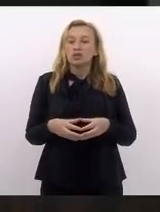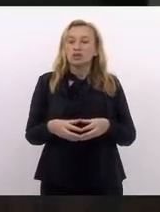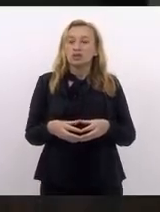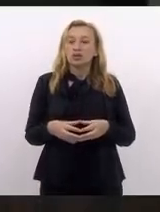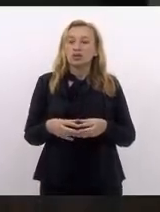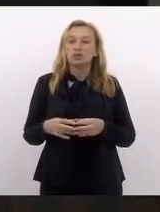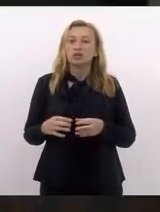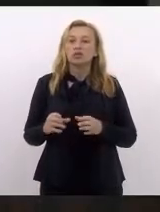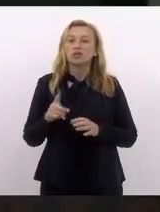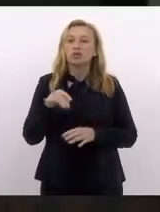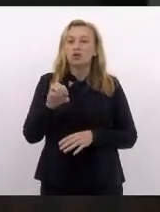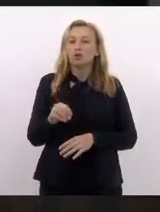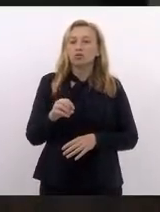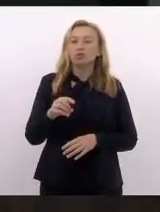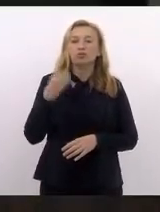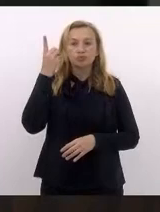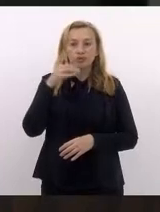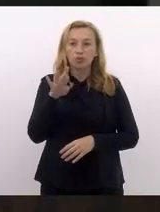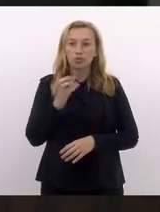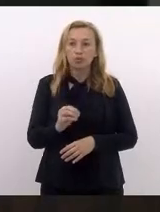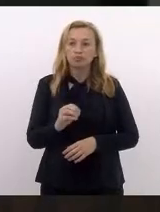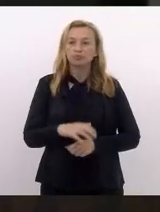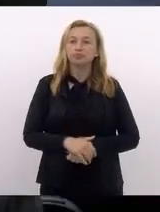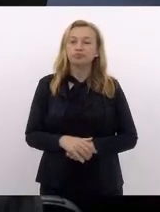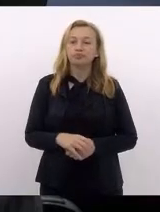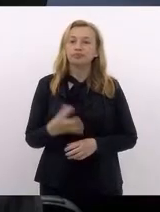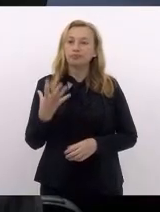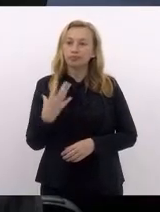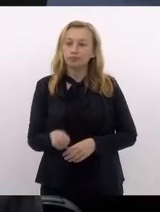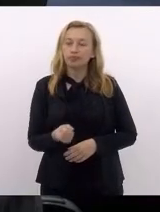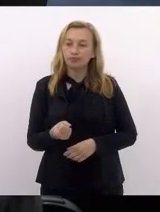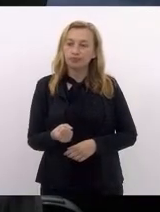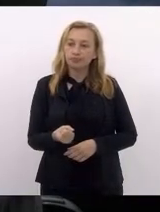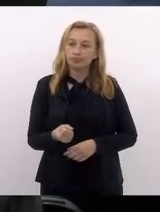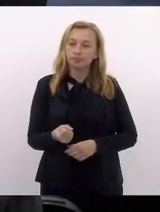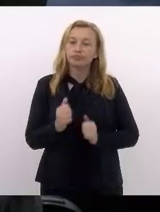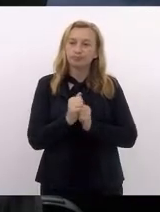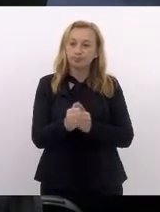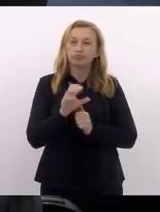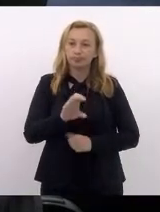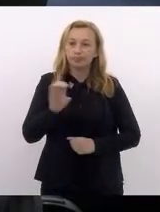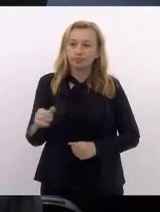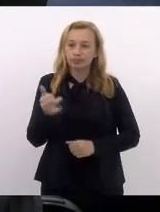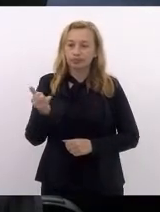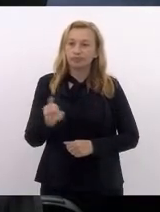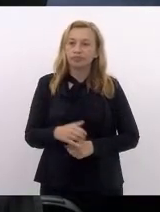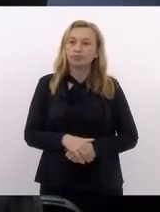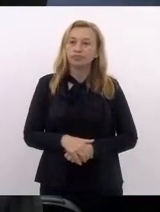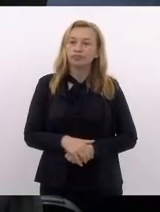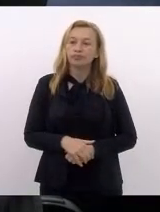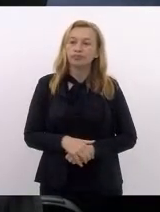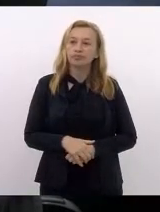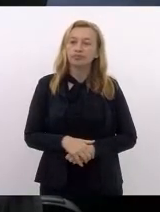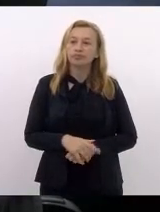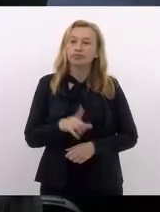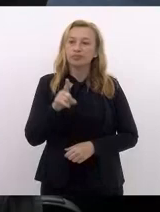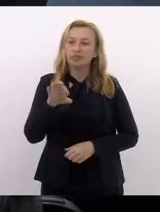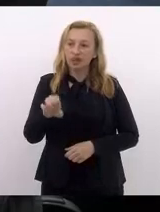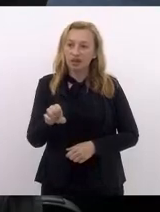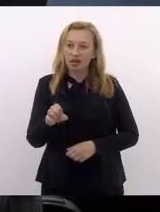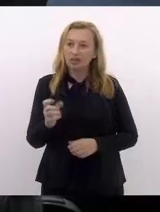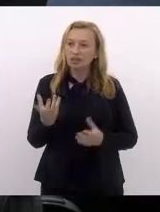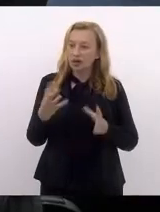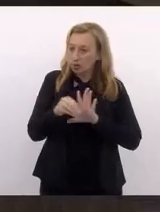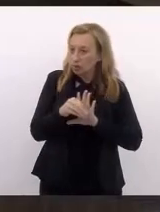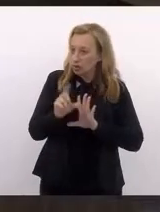complementar de qual o resultado do jogo da área parecer favorável segundo a ccj é o de gás está